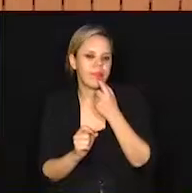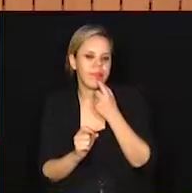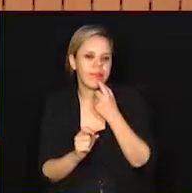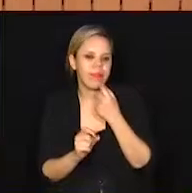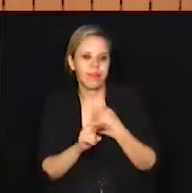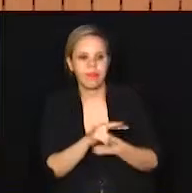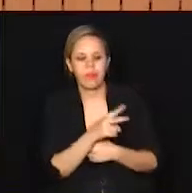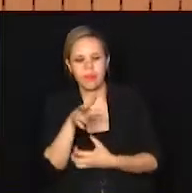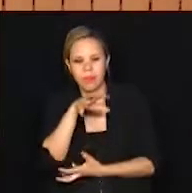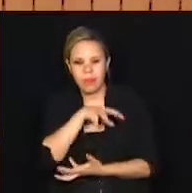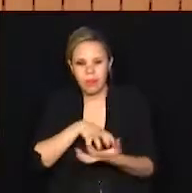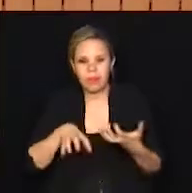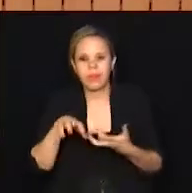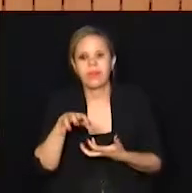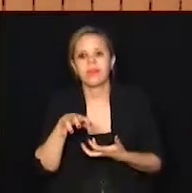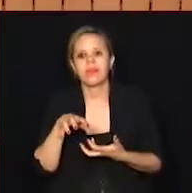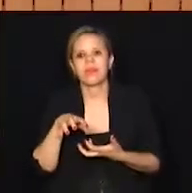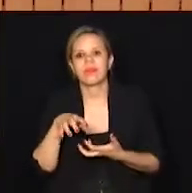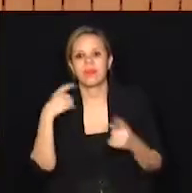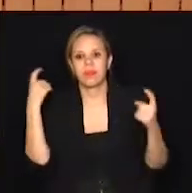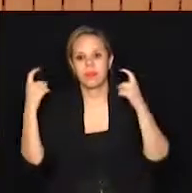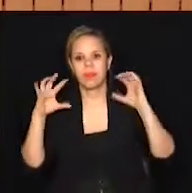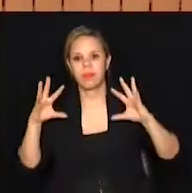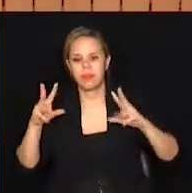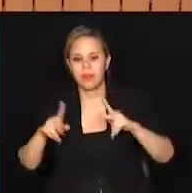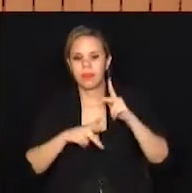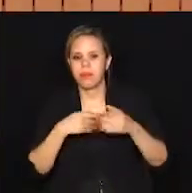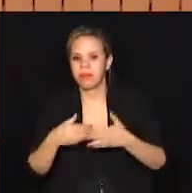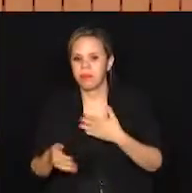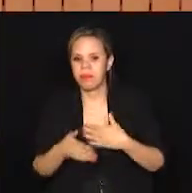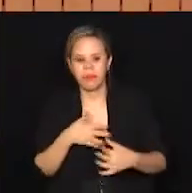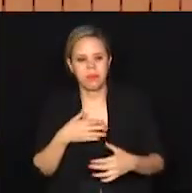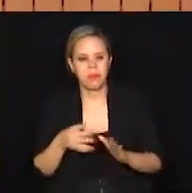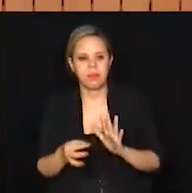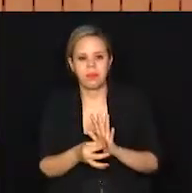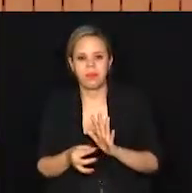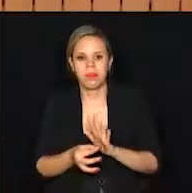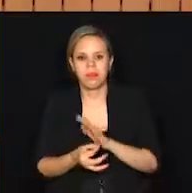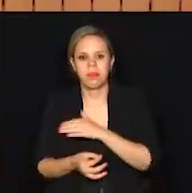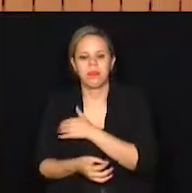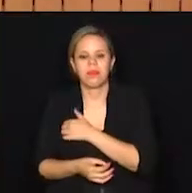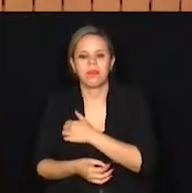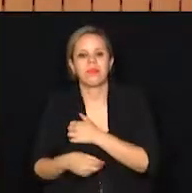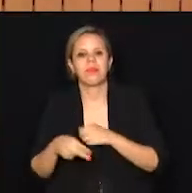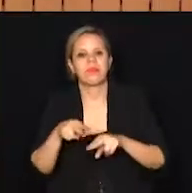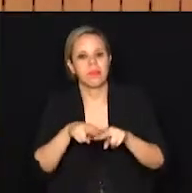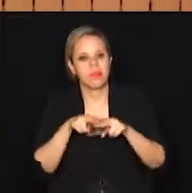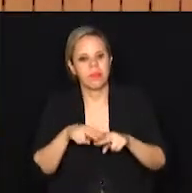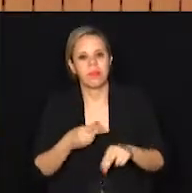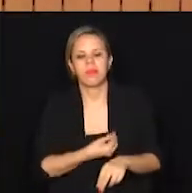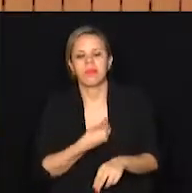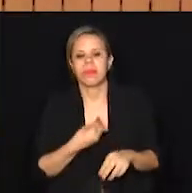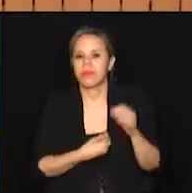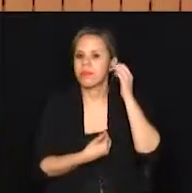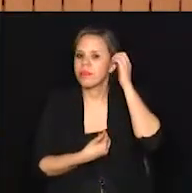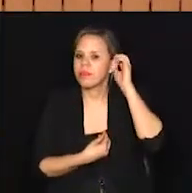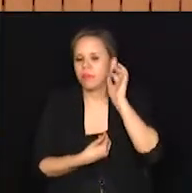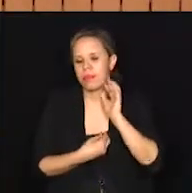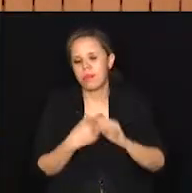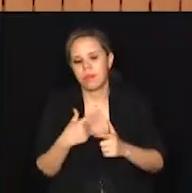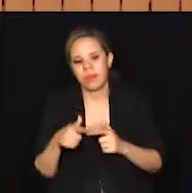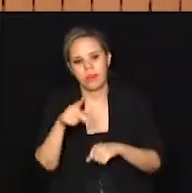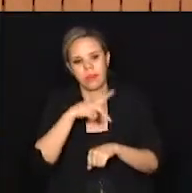controverso, polêmico, então, e que preocupa a todos, independente do ponto de vista, por conta da situação que nós vivemos no